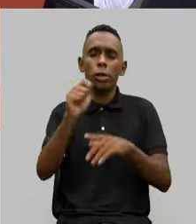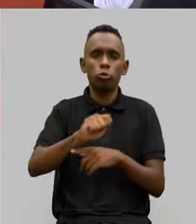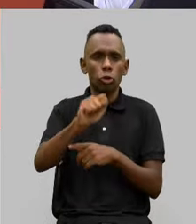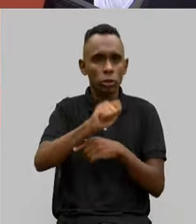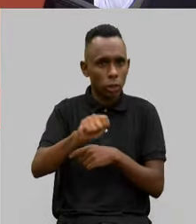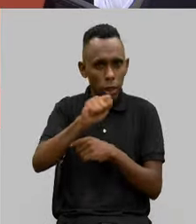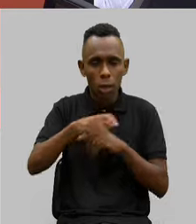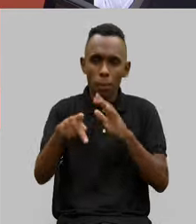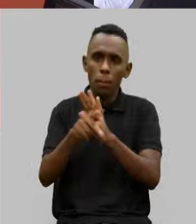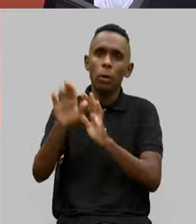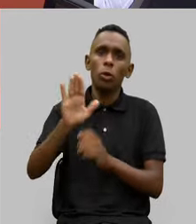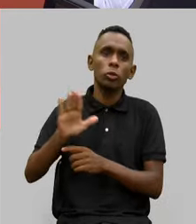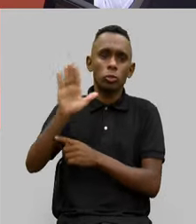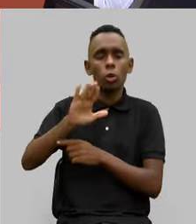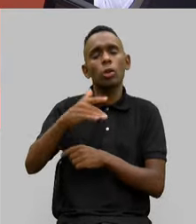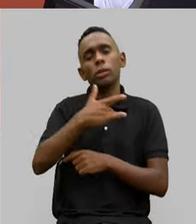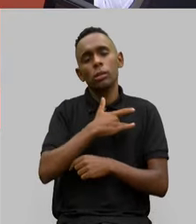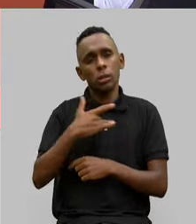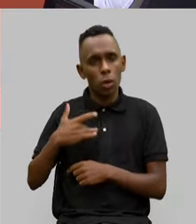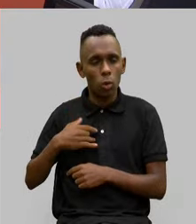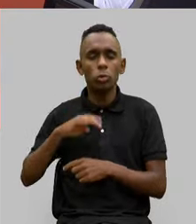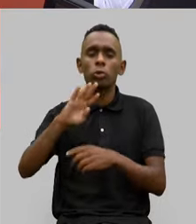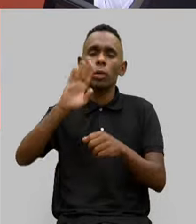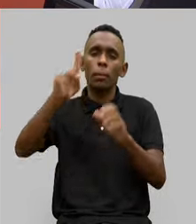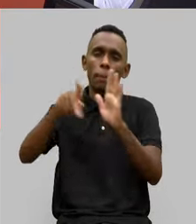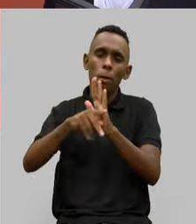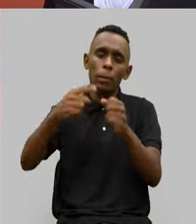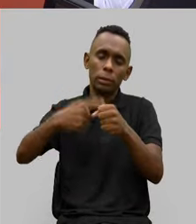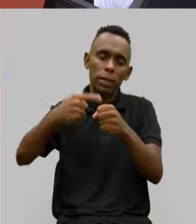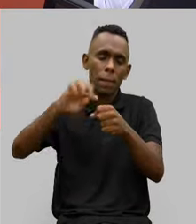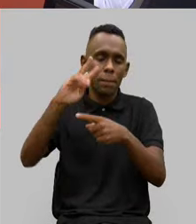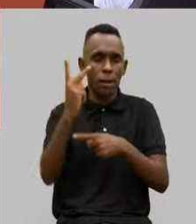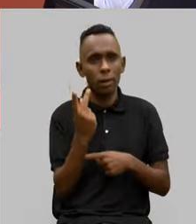de cannabis medicinal de Belo Horizonte